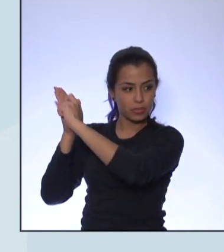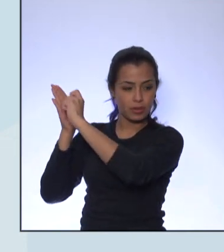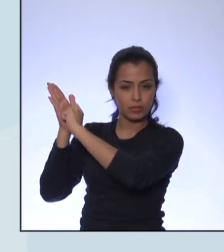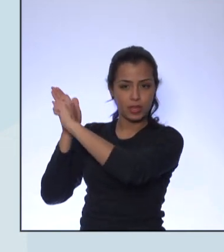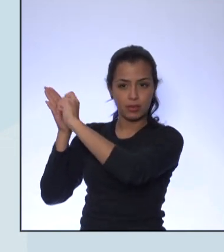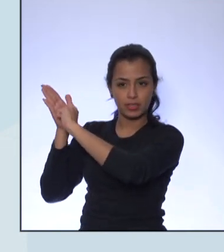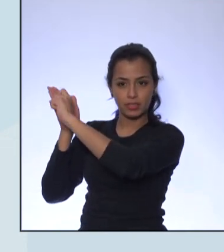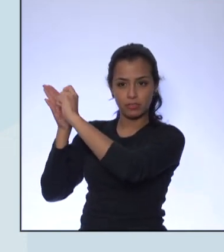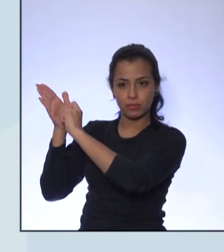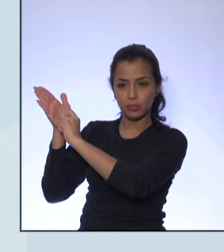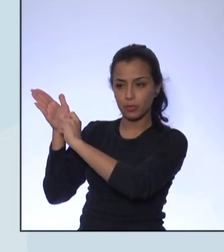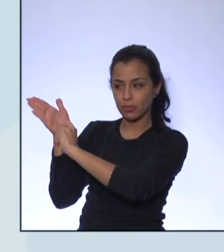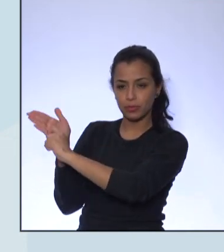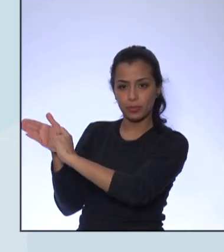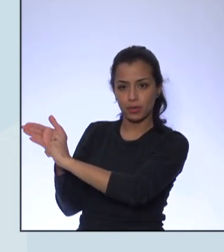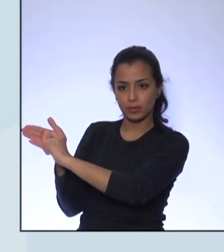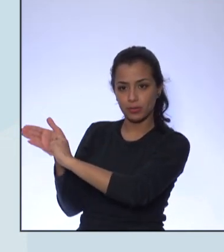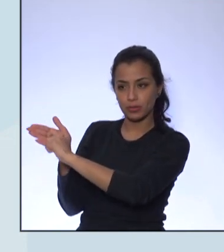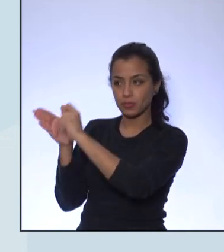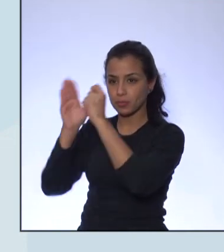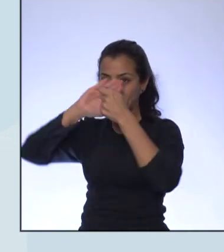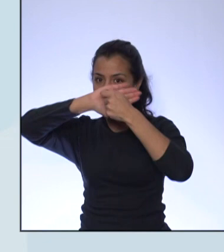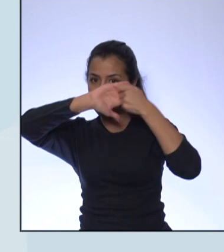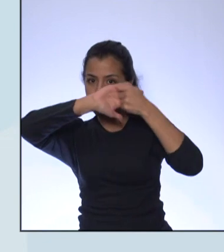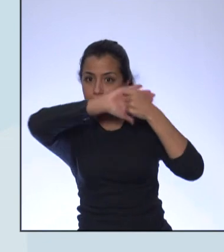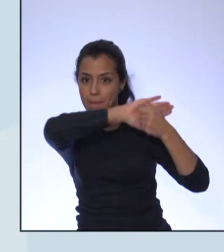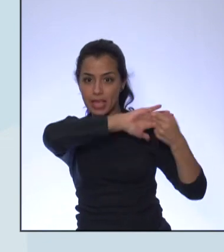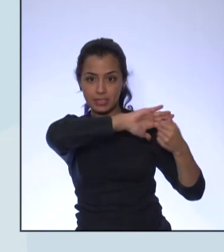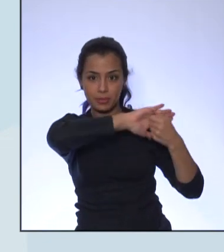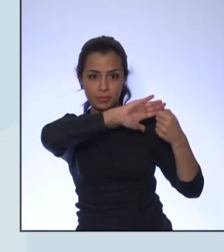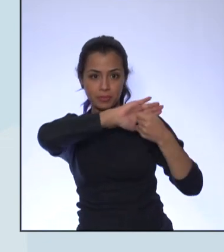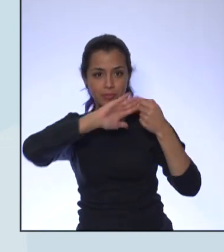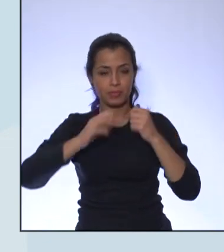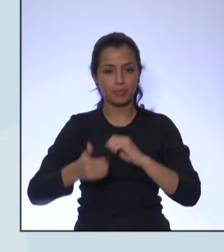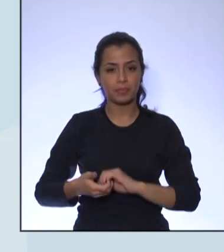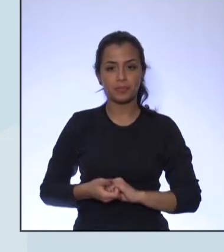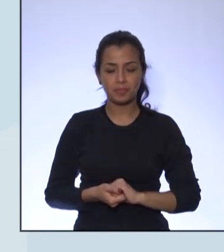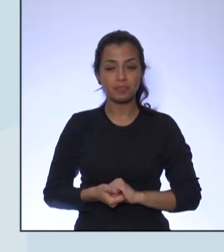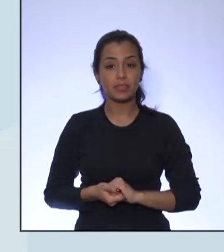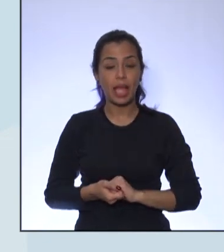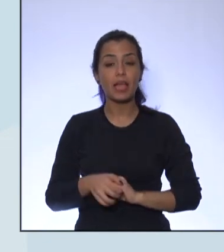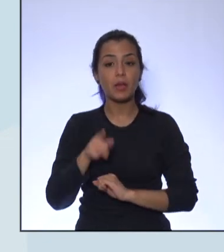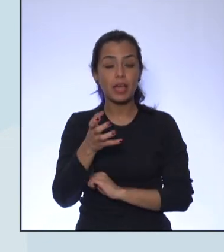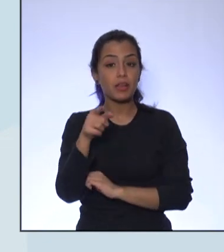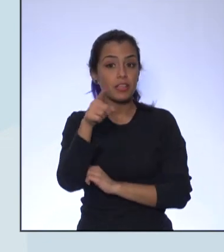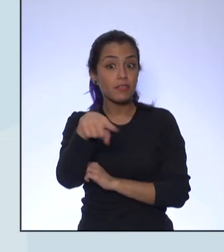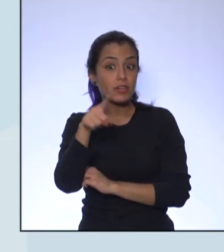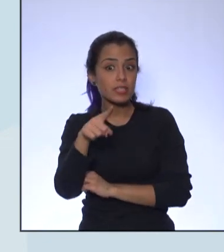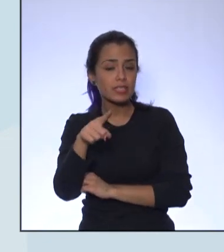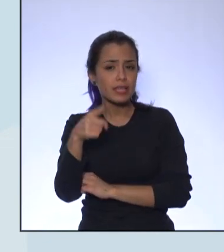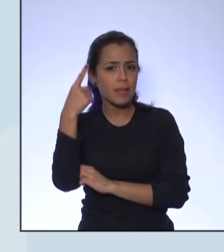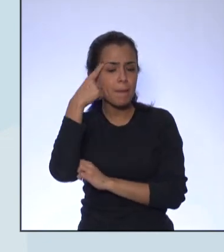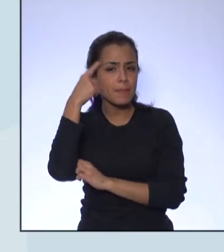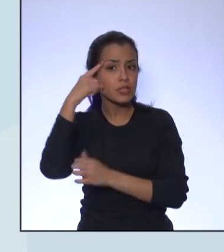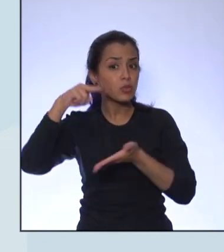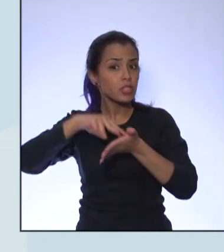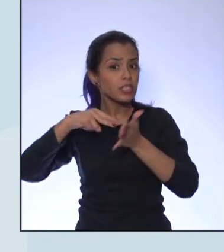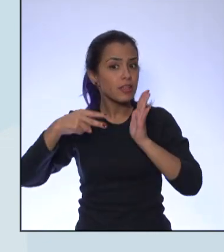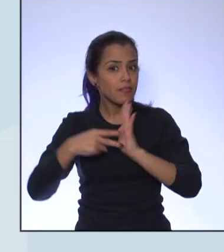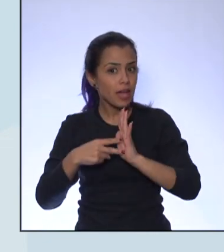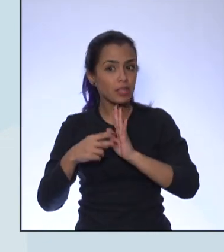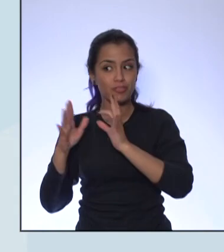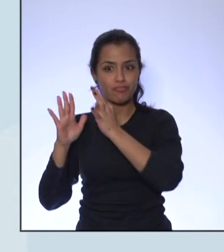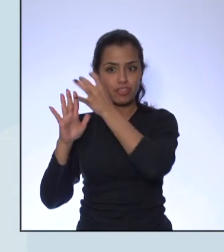o modelo do mosaico fluido e escrever o que significa cada uma dessas estruturas para vocês entenderem um pouquinho mais